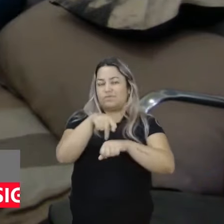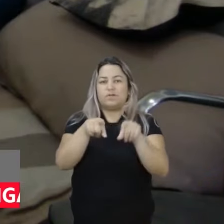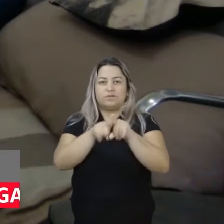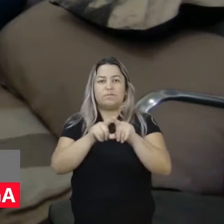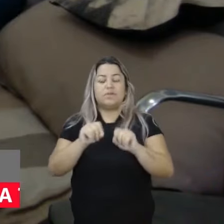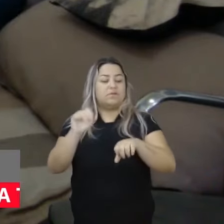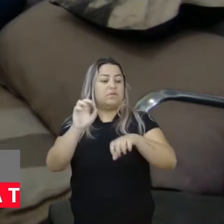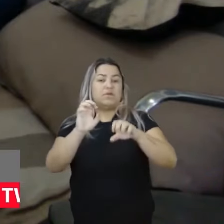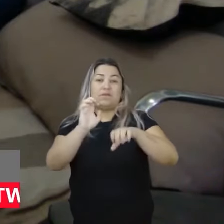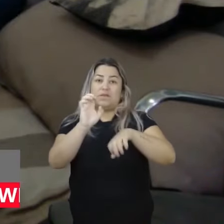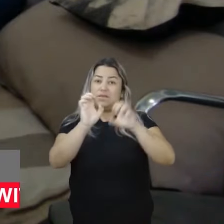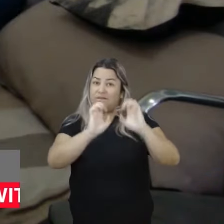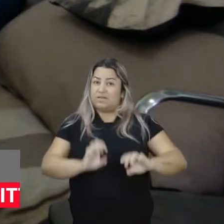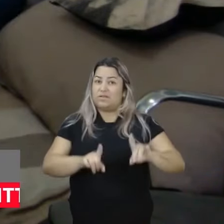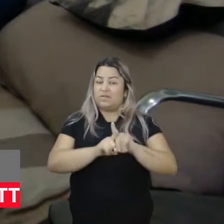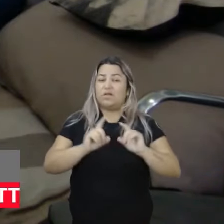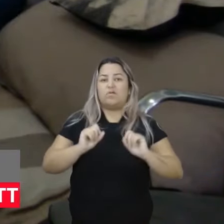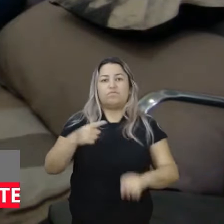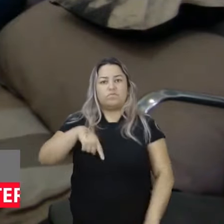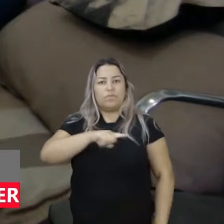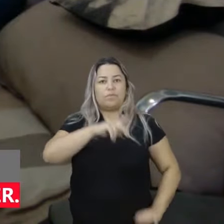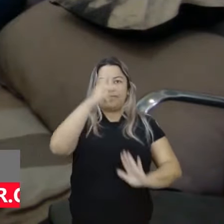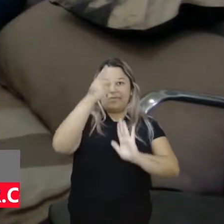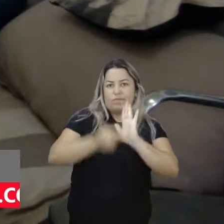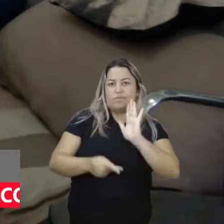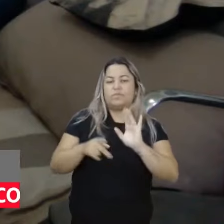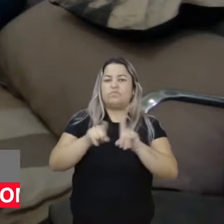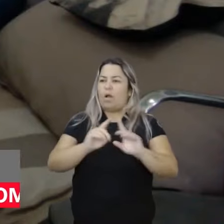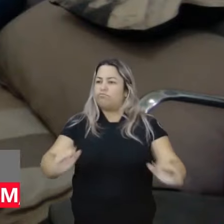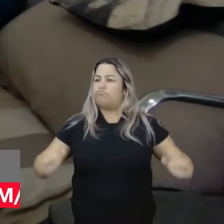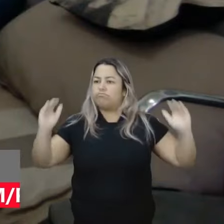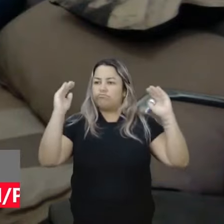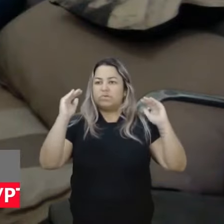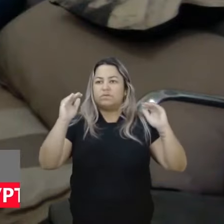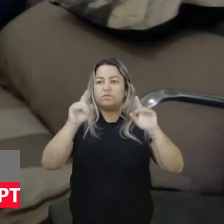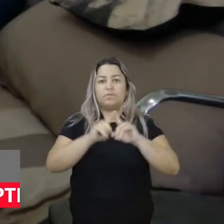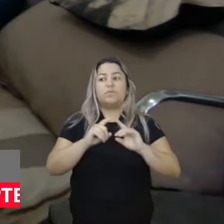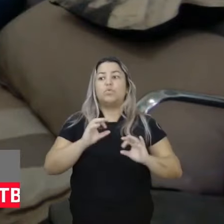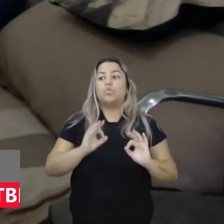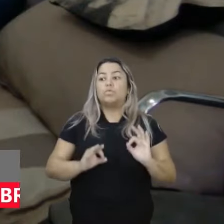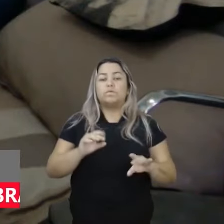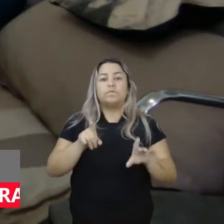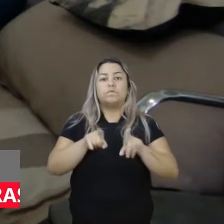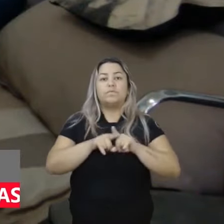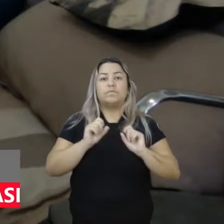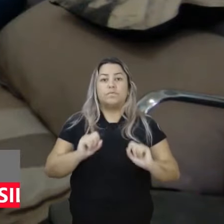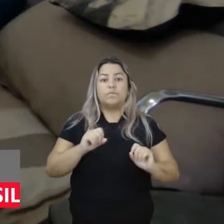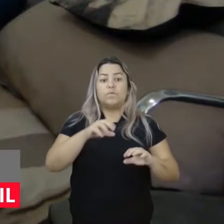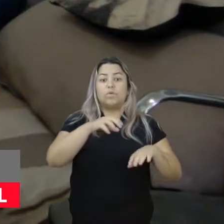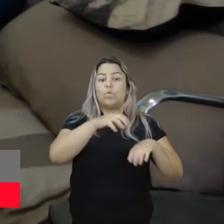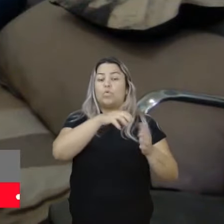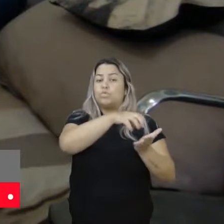setores estratégicos e caros ao nosso projeto de soberania de um país justo, soberano, né? O setor de exportações